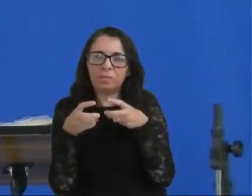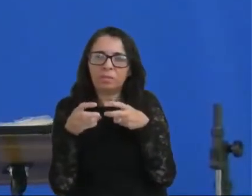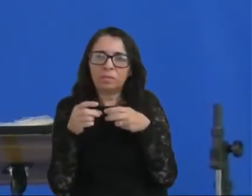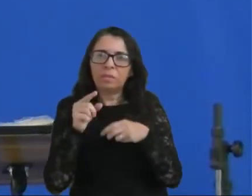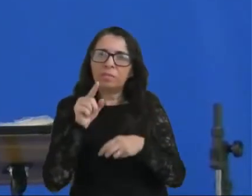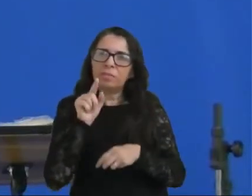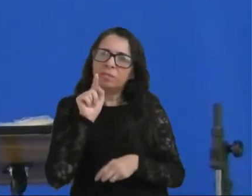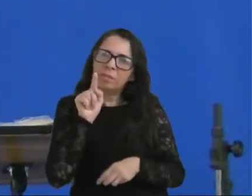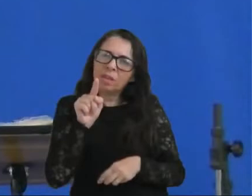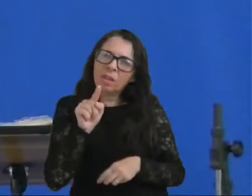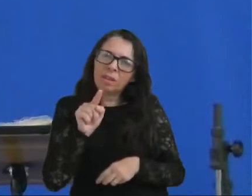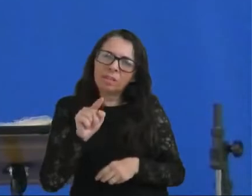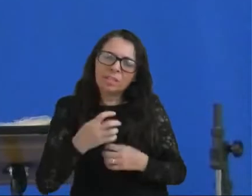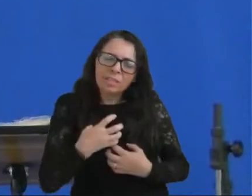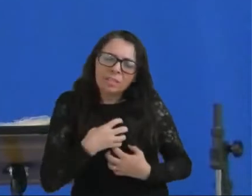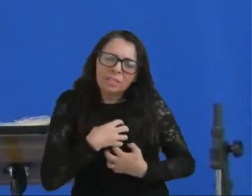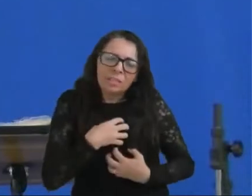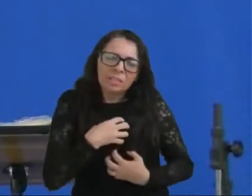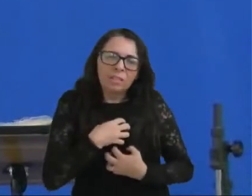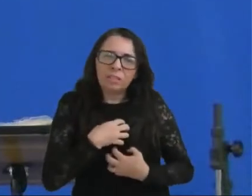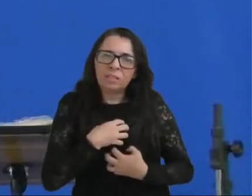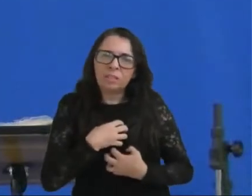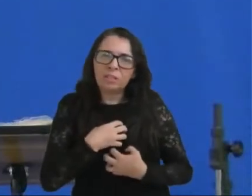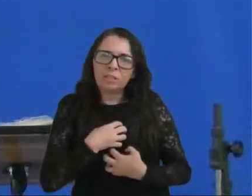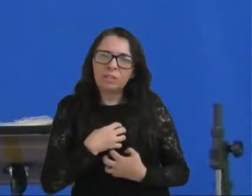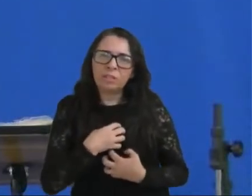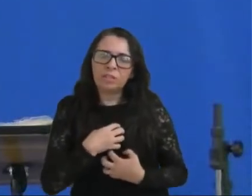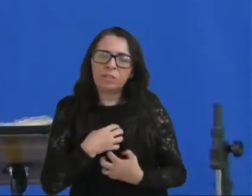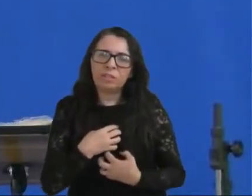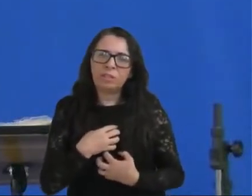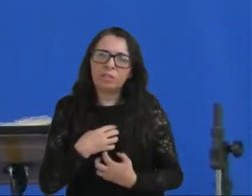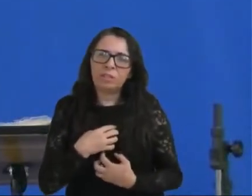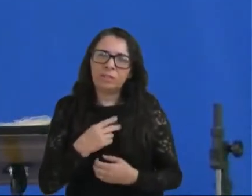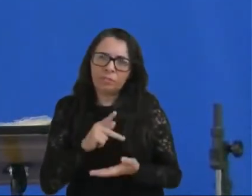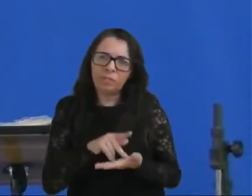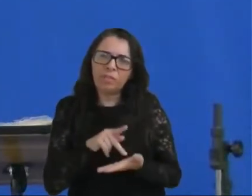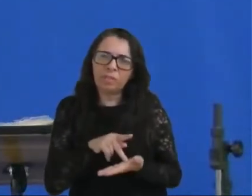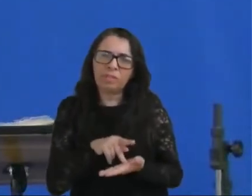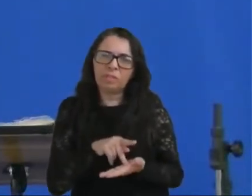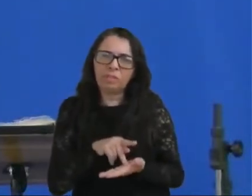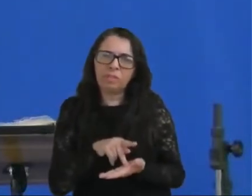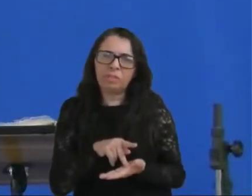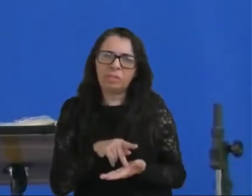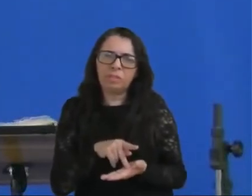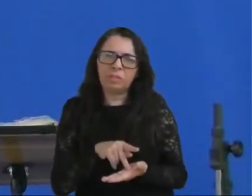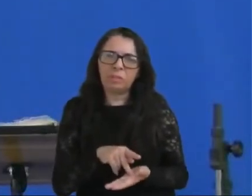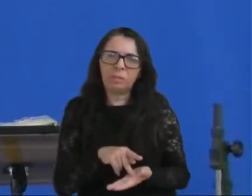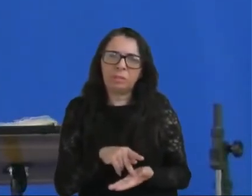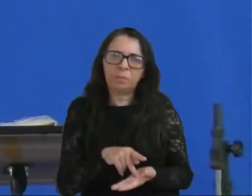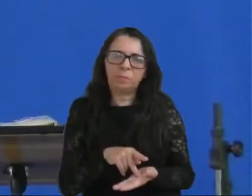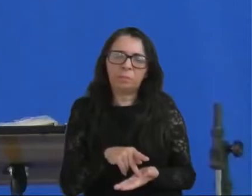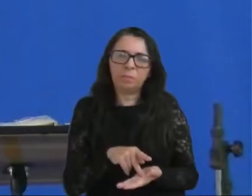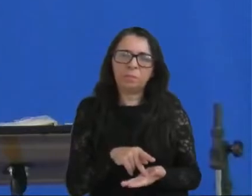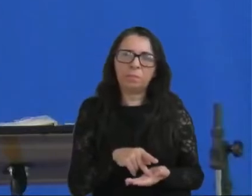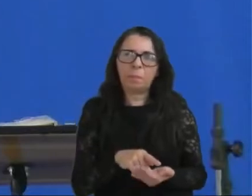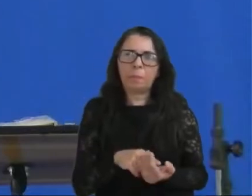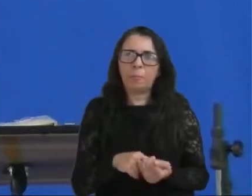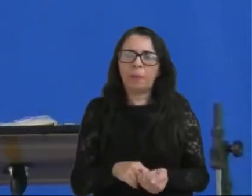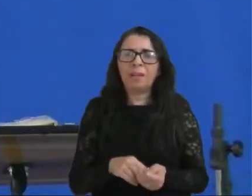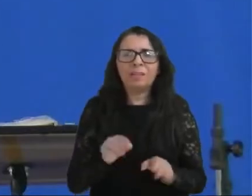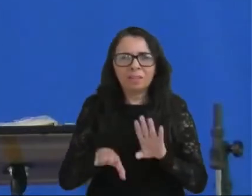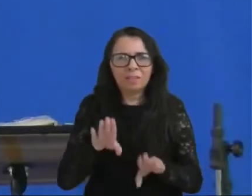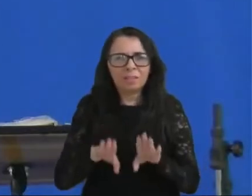Lembrança sem arrependimento é apenas remorso. Não adianta você lembrar onde foi que você